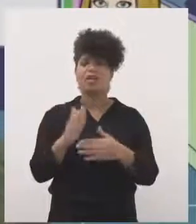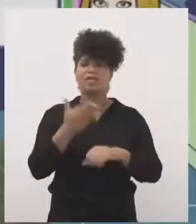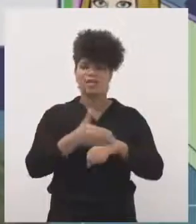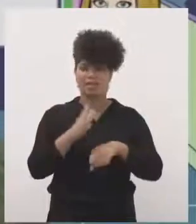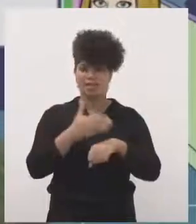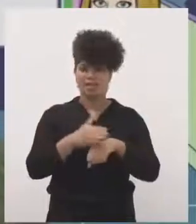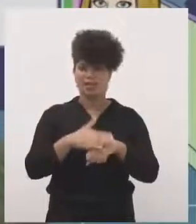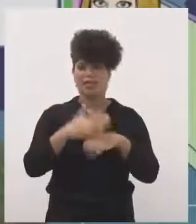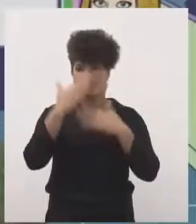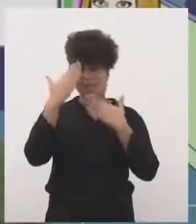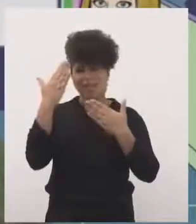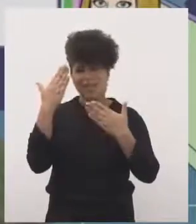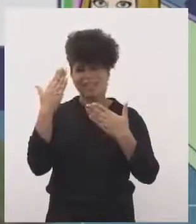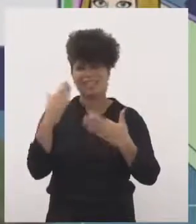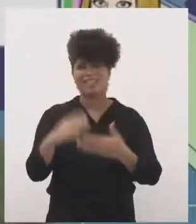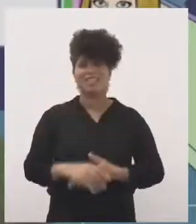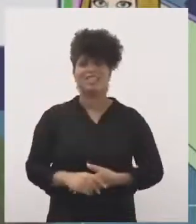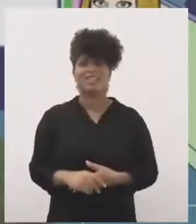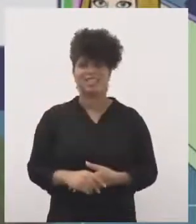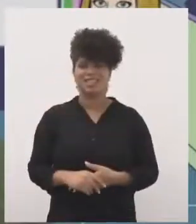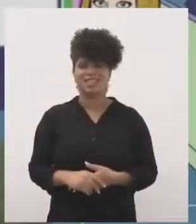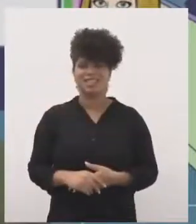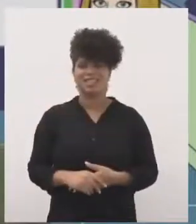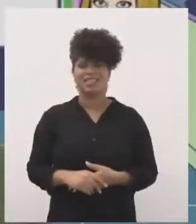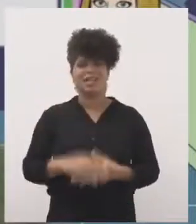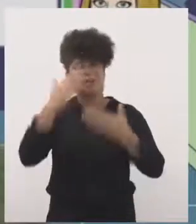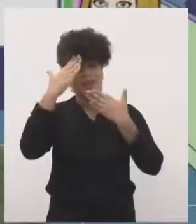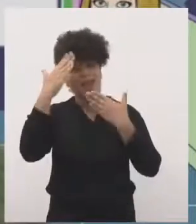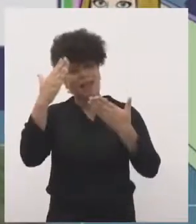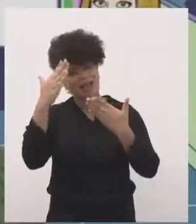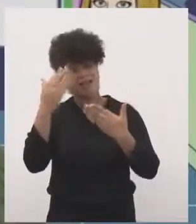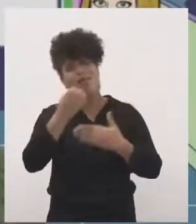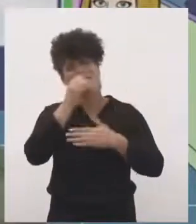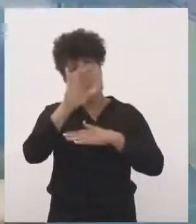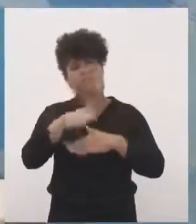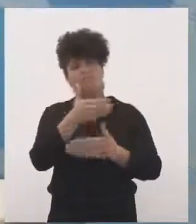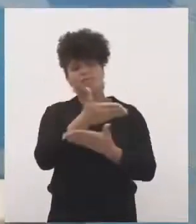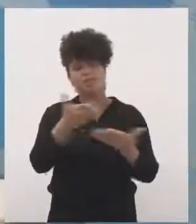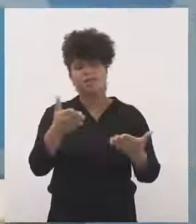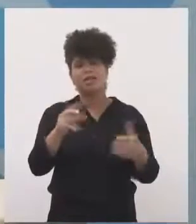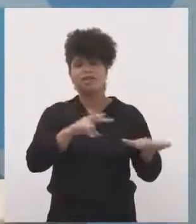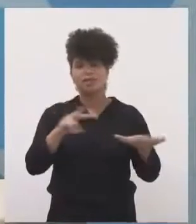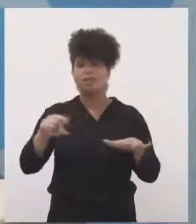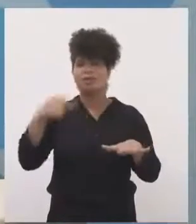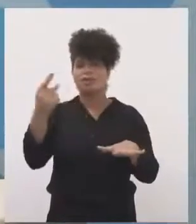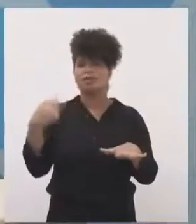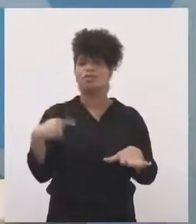treinamentos. Muito obrigada a todos. Obrigada, gente. Boa tarde para vocês. Semana que vem a gente